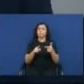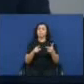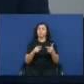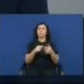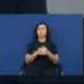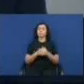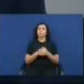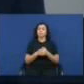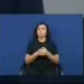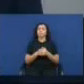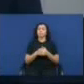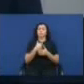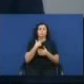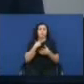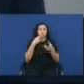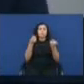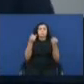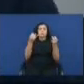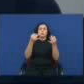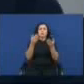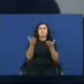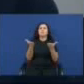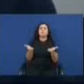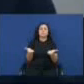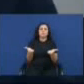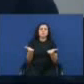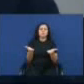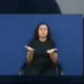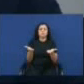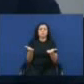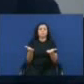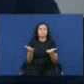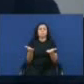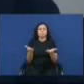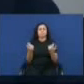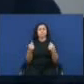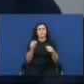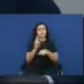ser franelinhas, não dá nem para explicar o que é aquilo. Realmente